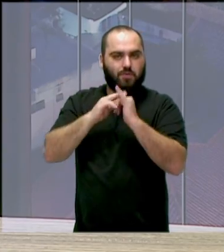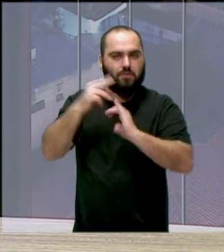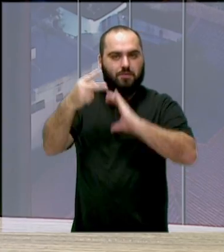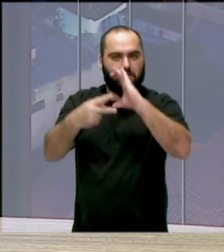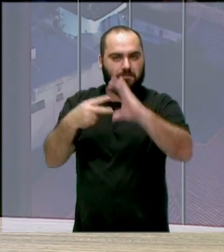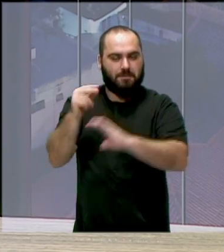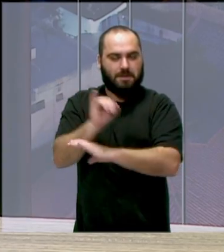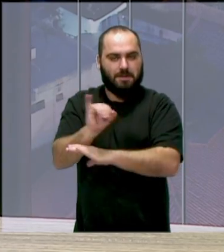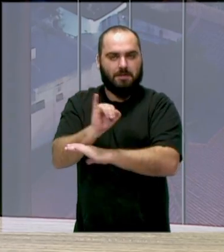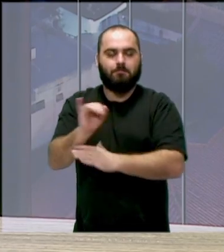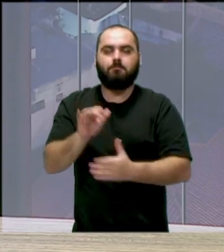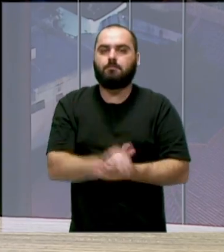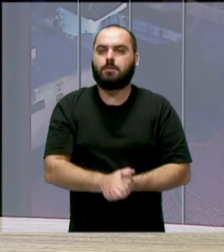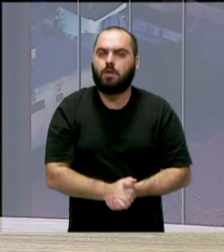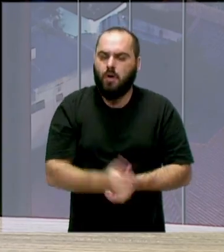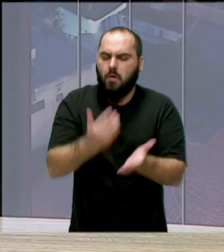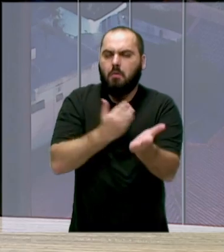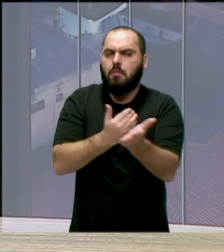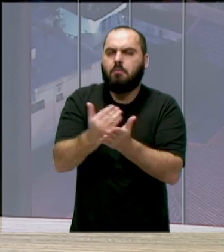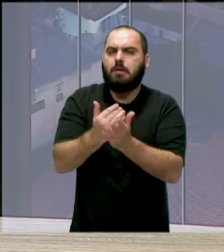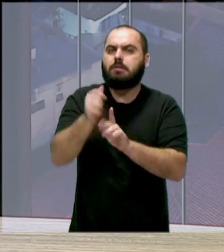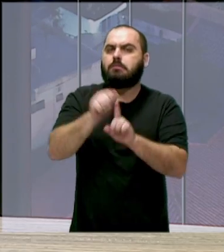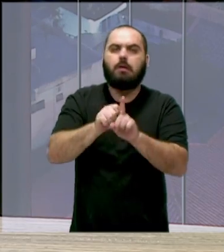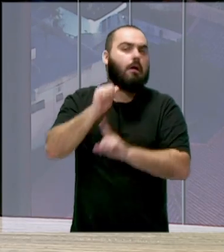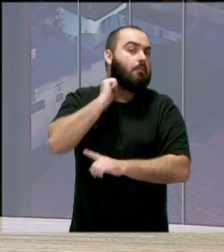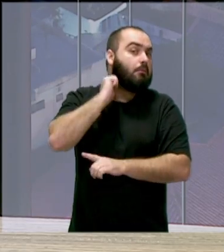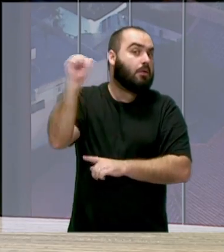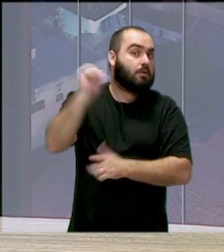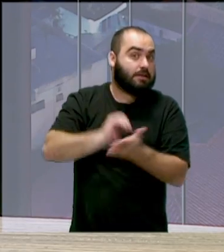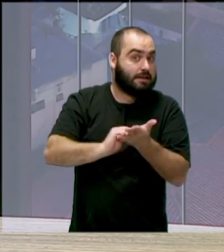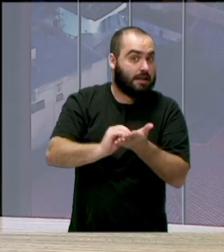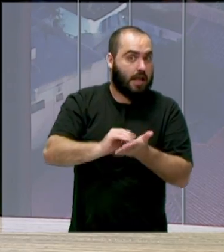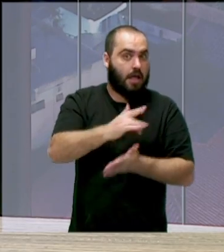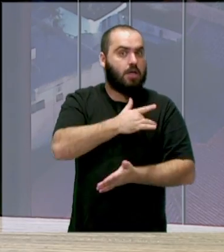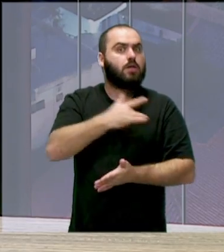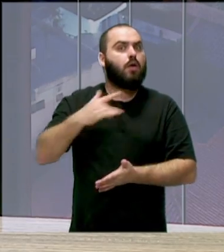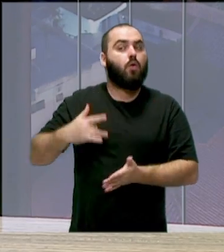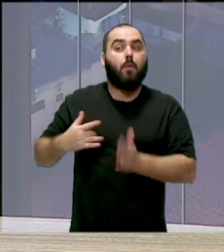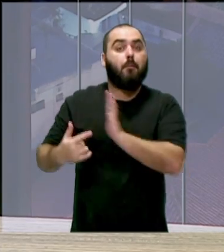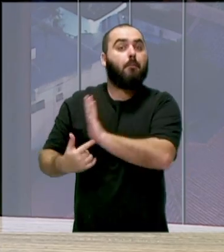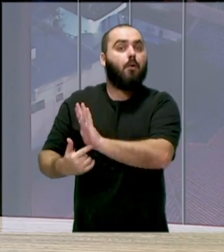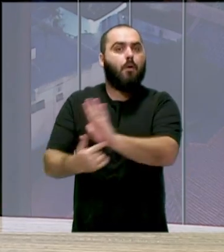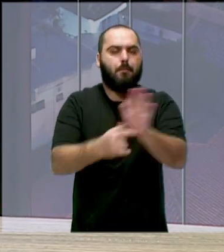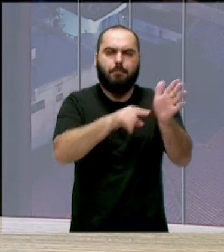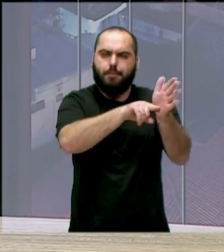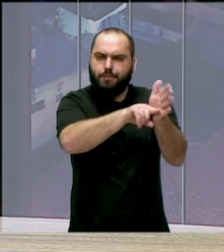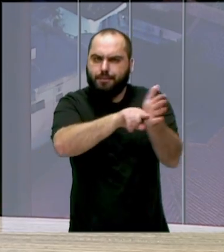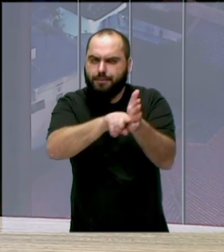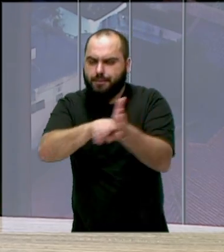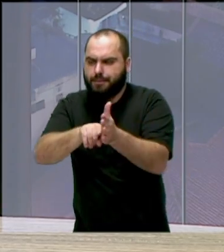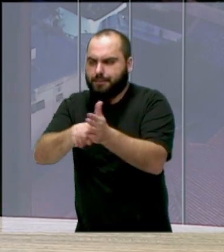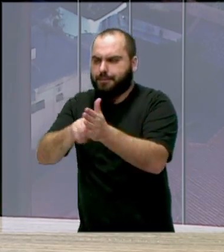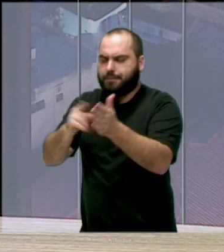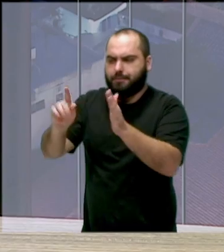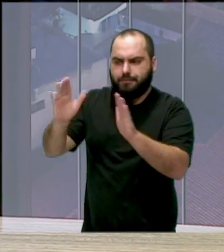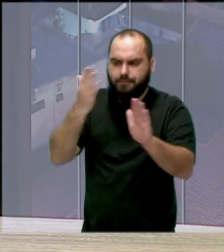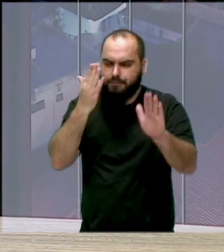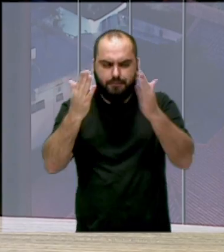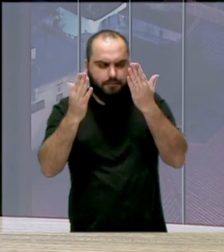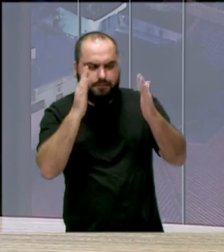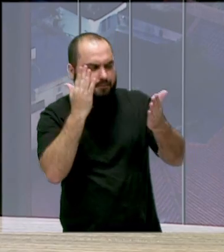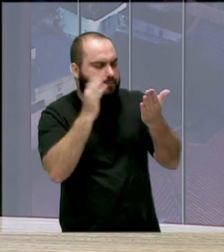Itajaí. No início de abril, a Secretaria de Saúde de Itajaí divulgou dados de um levantamento realizado em mais